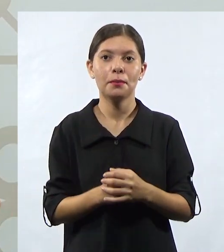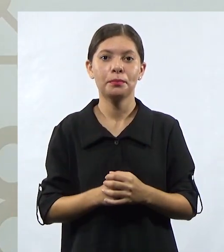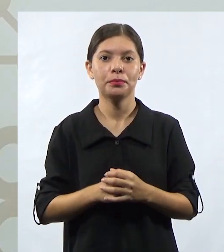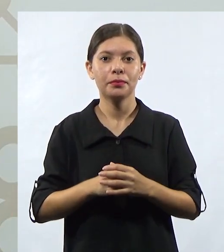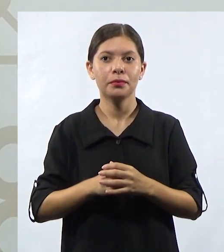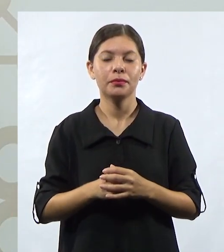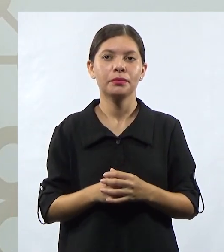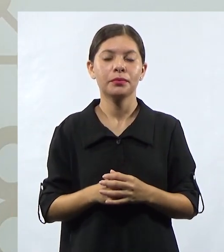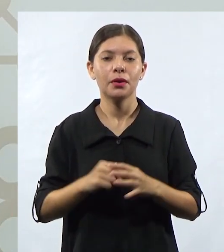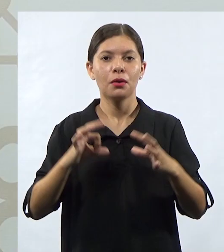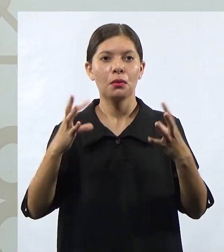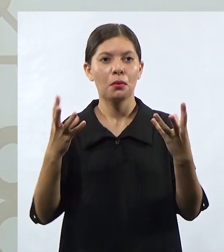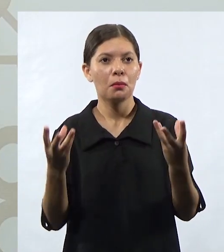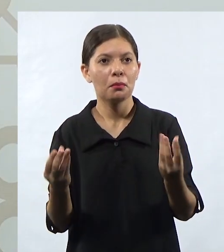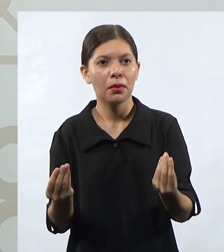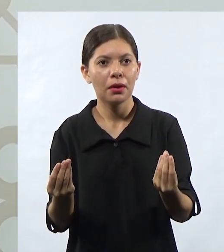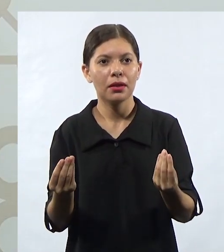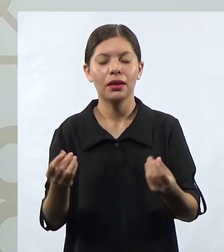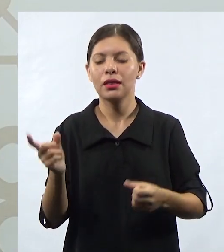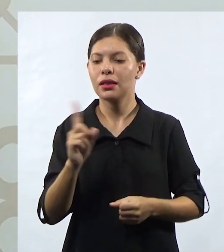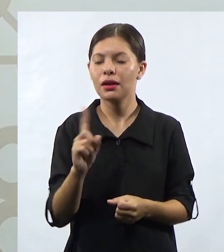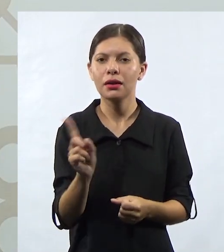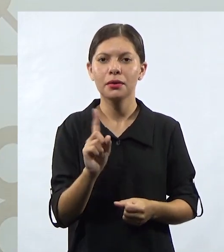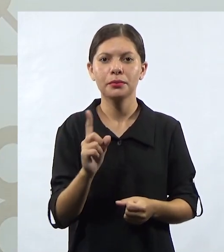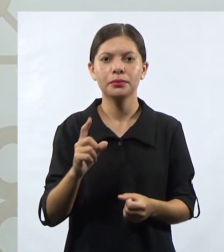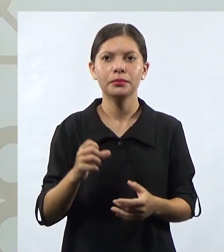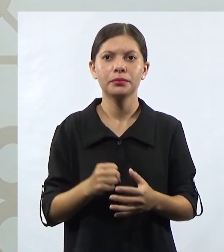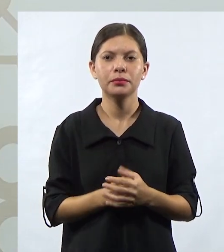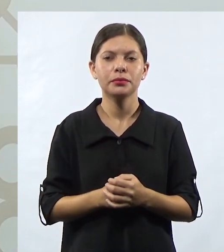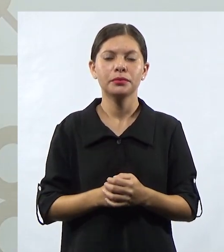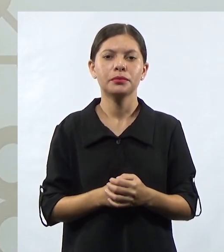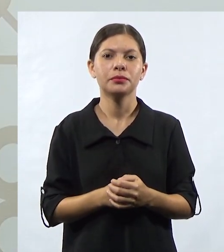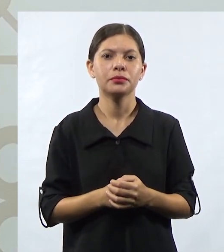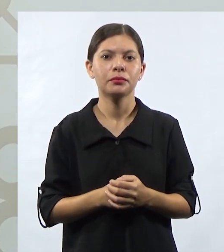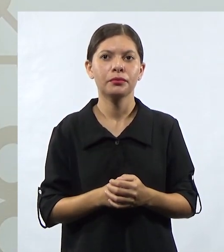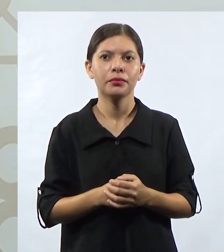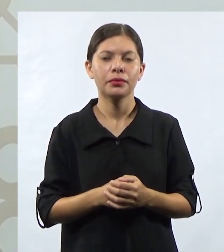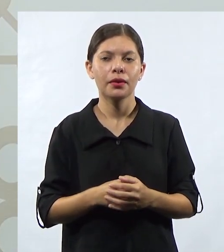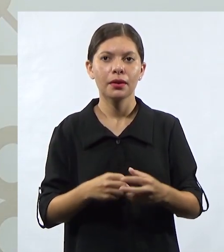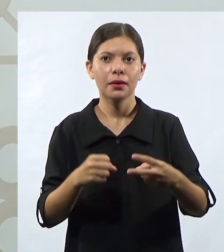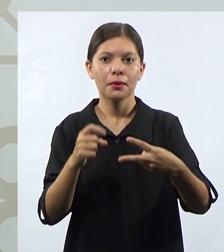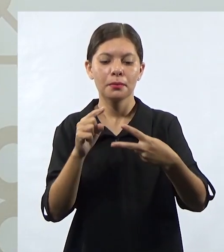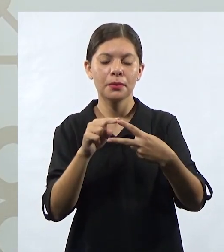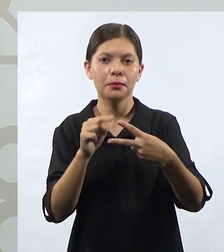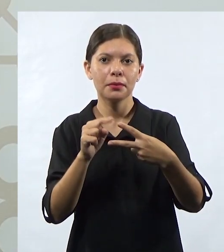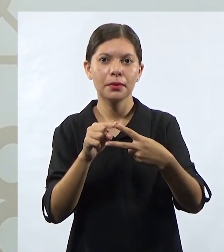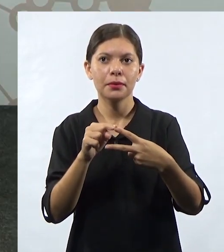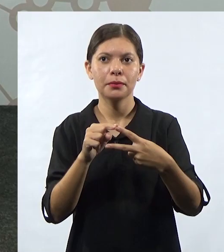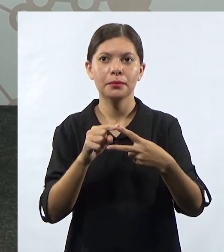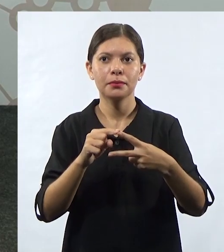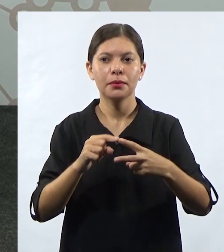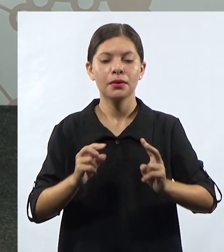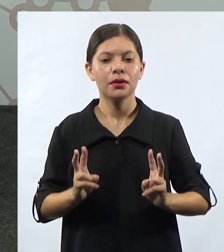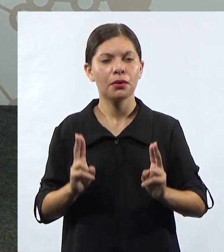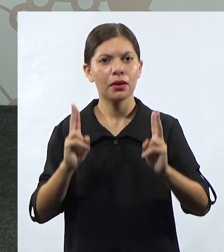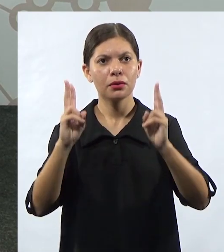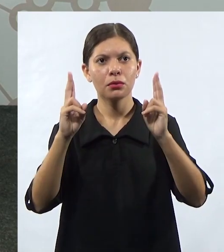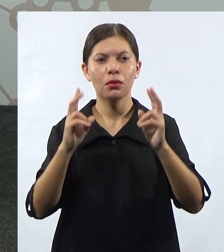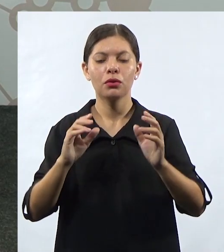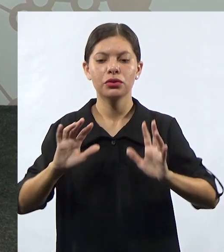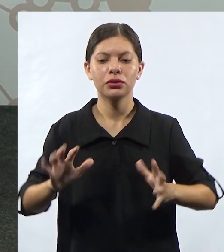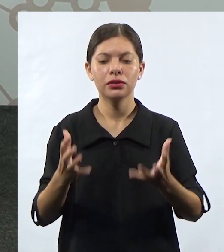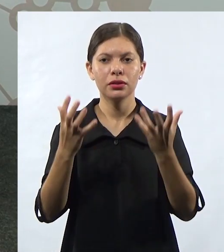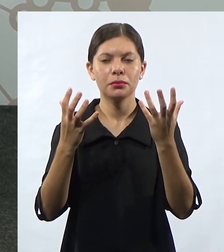inteira, né? Então, você define o primeiro período, que é esse recorte temporal. E dentro desse recorte temporal,